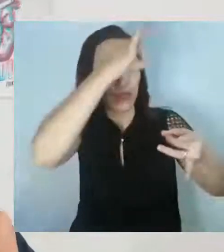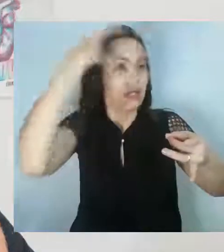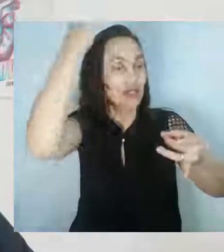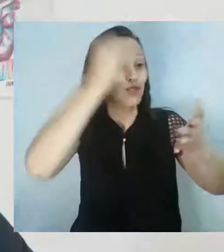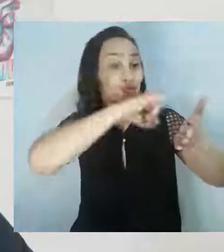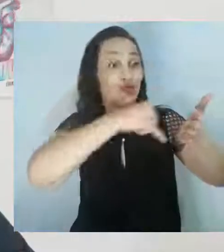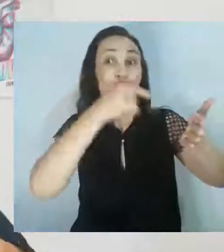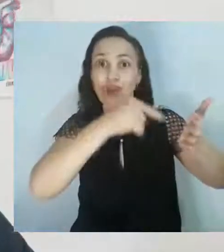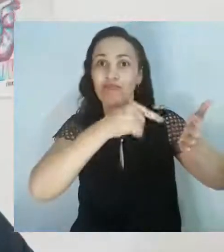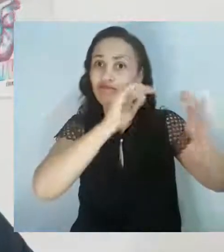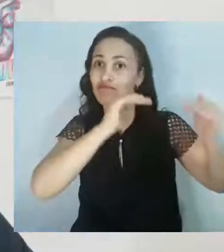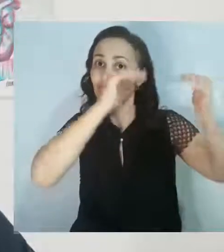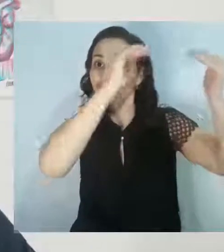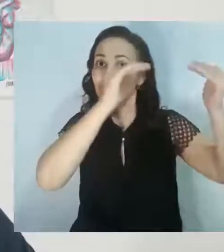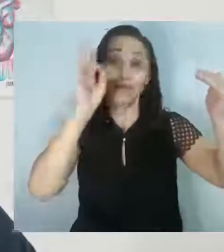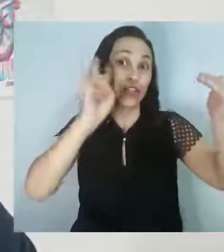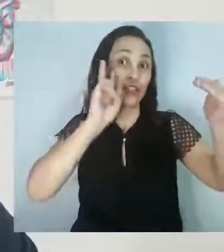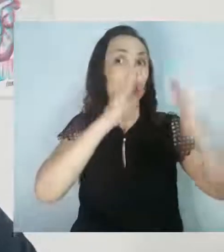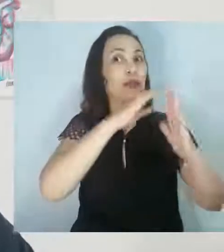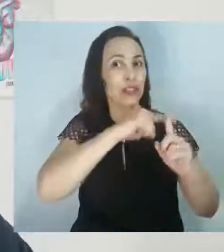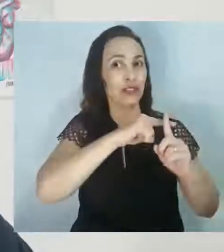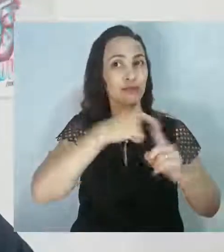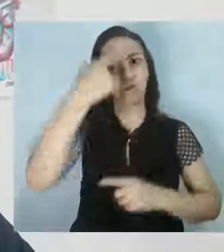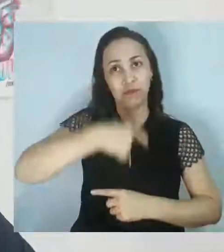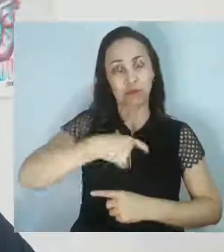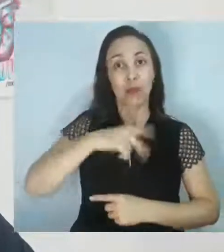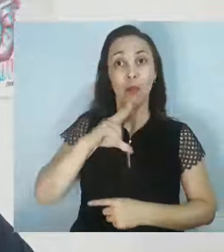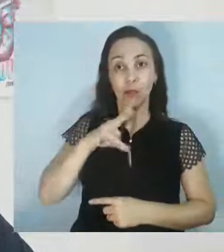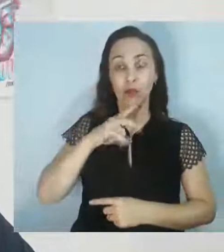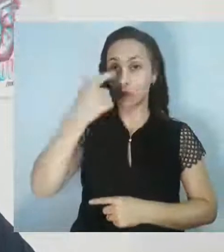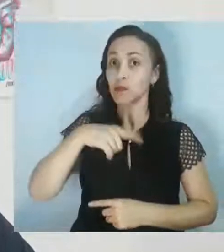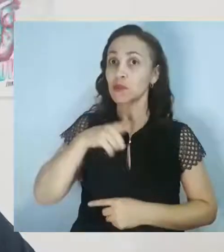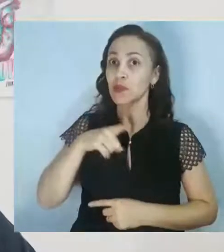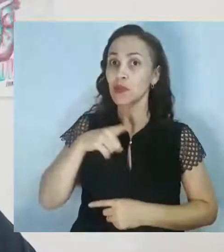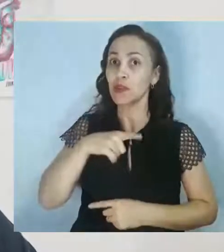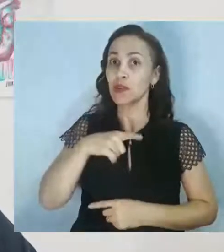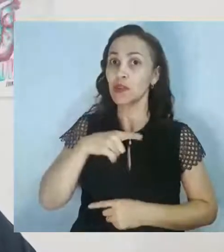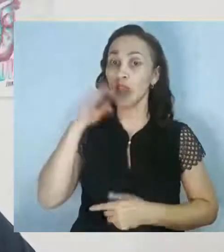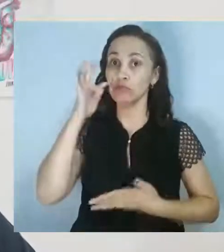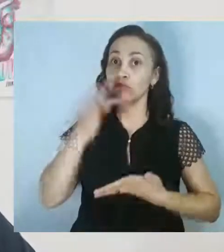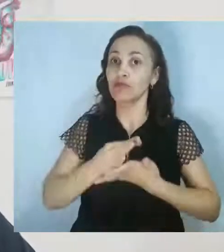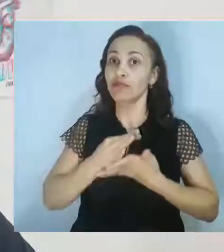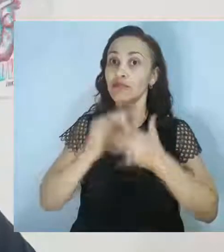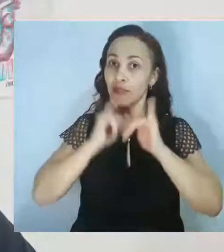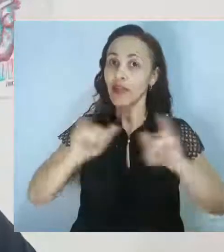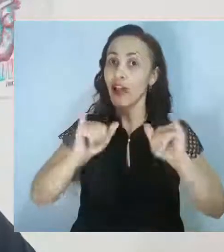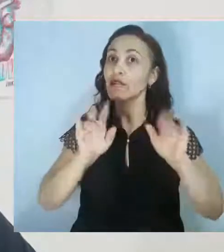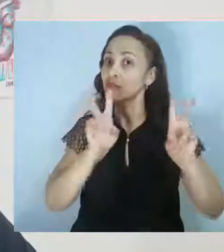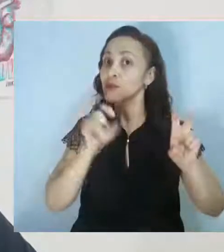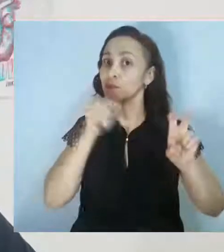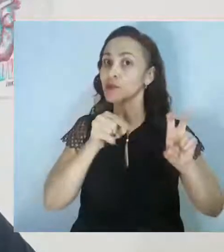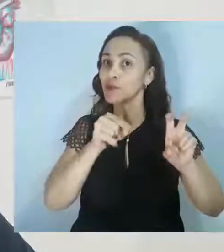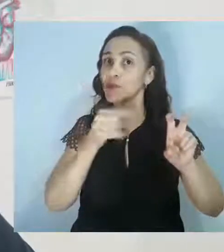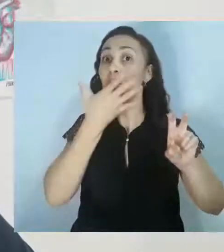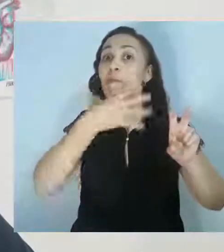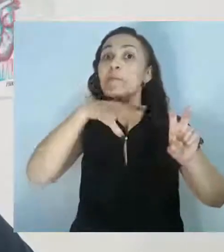José na história da igreja. Eu, particularmente, tenho um testemunho a dar nesse sentido da